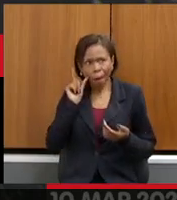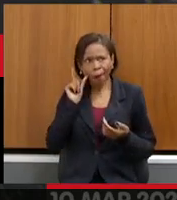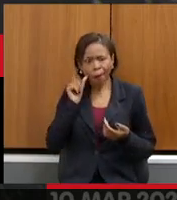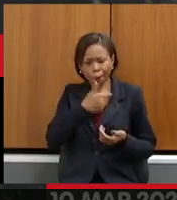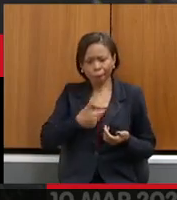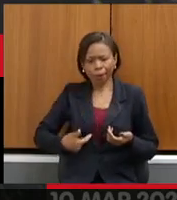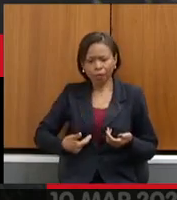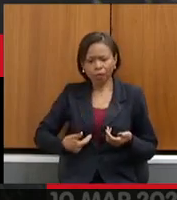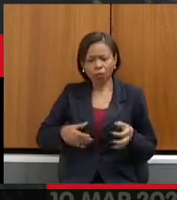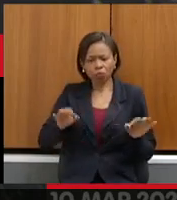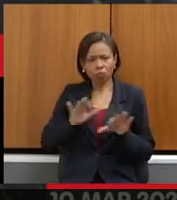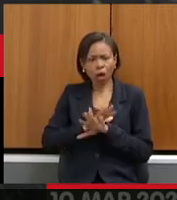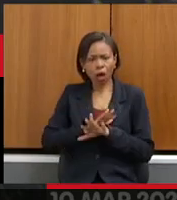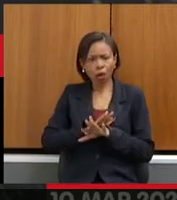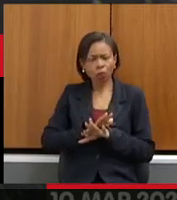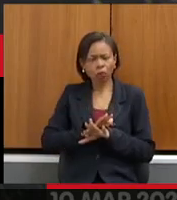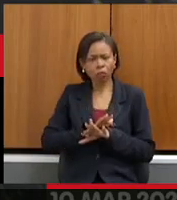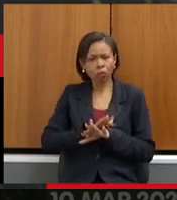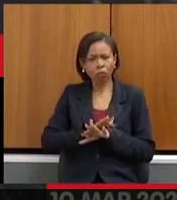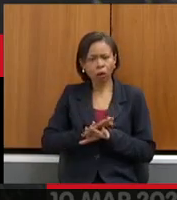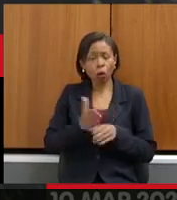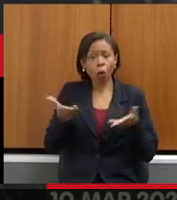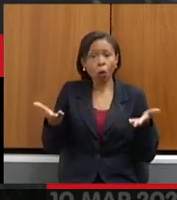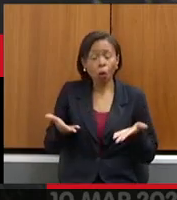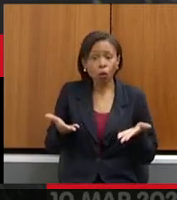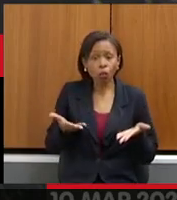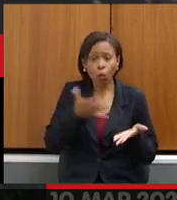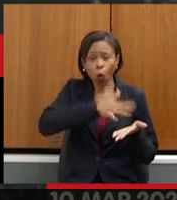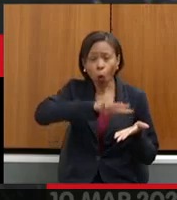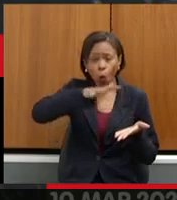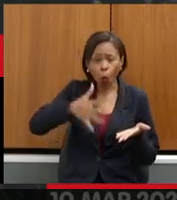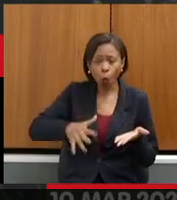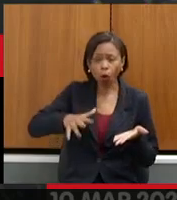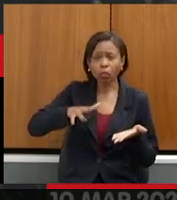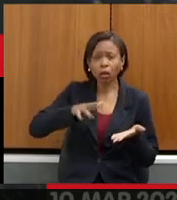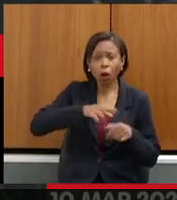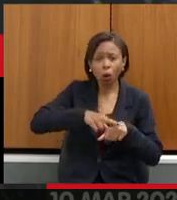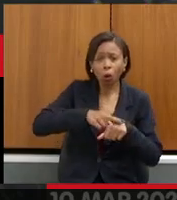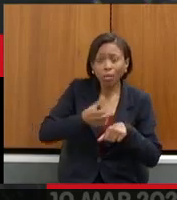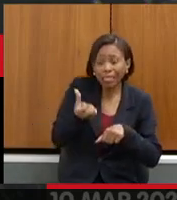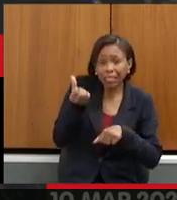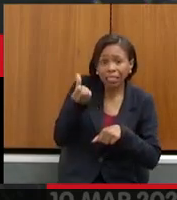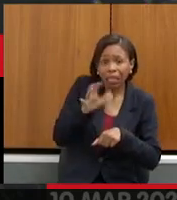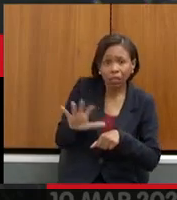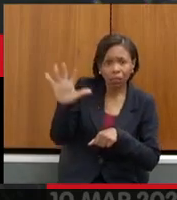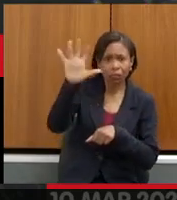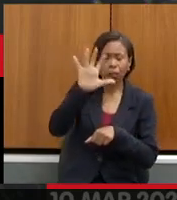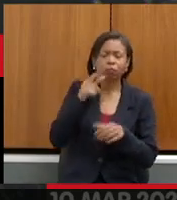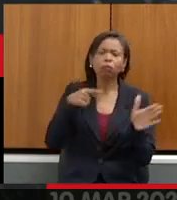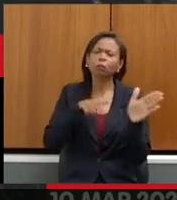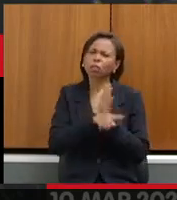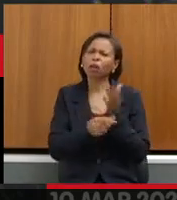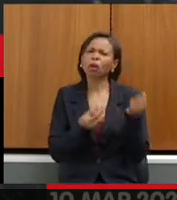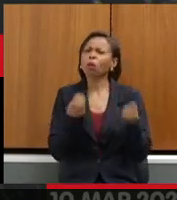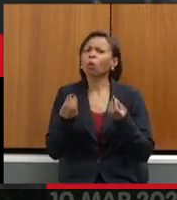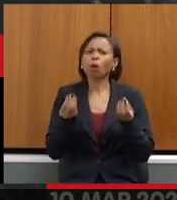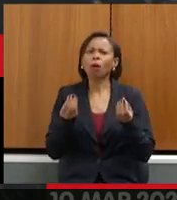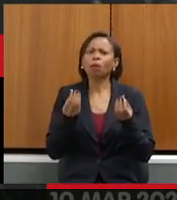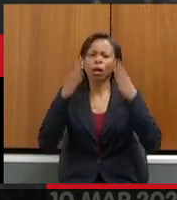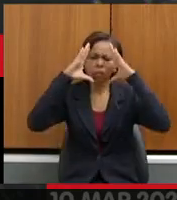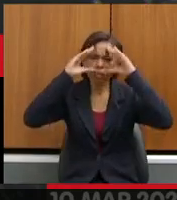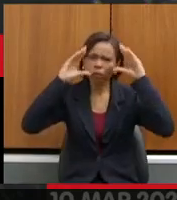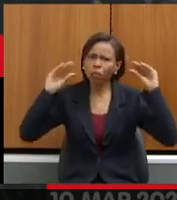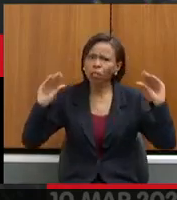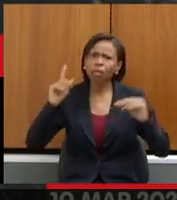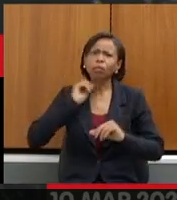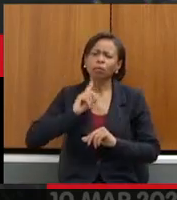onda roxa em seis macrorregiões Então essa é minha primeira pergunta qual é a real situação de Minas Gerais qual é a tranquilidade do